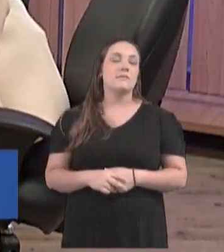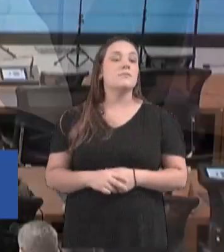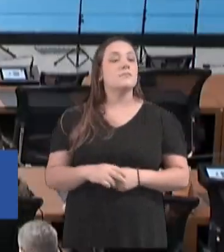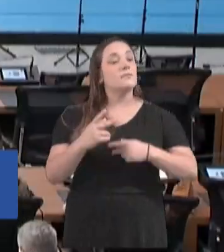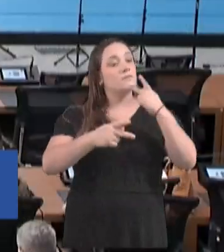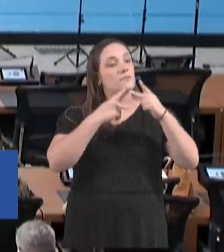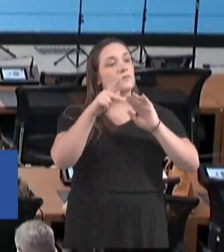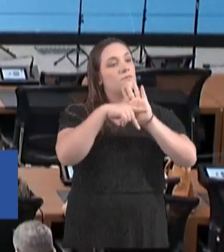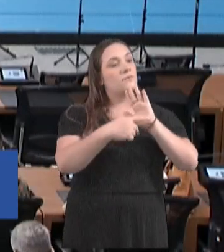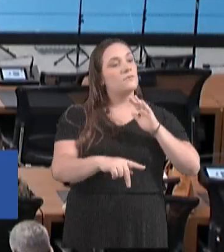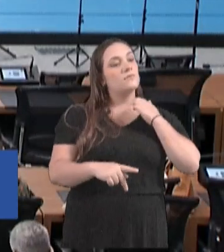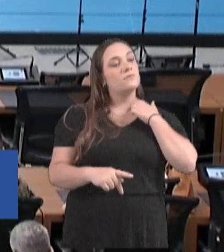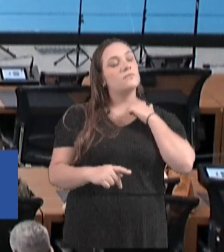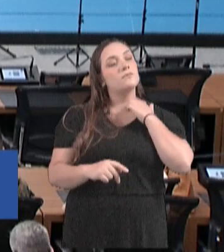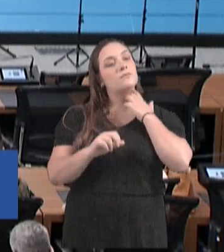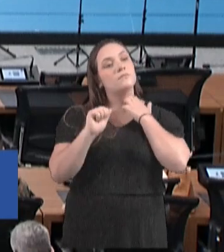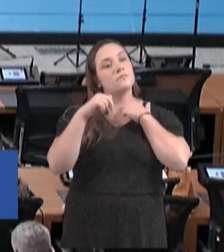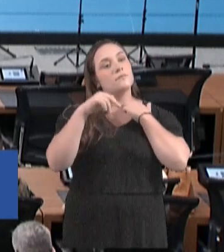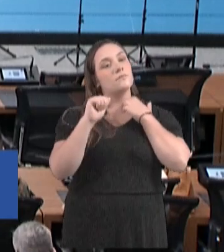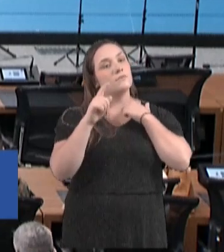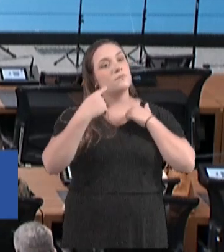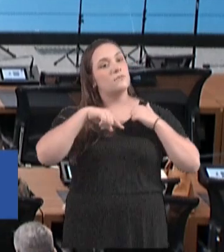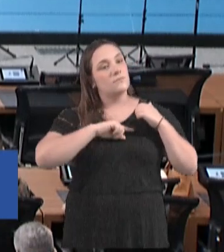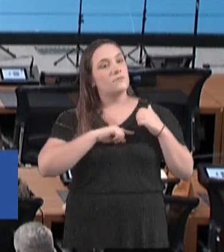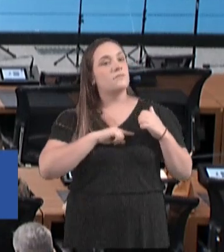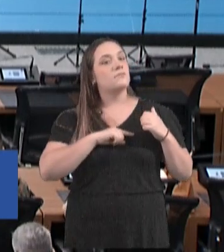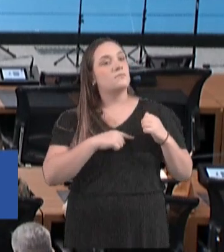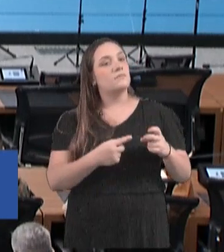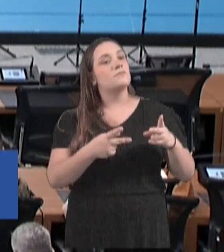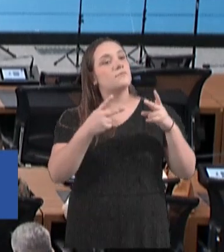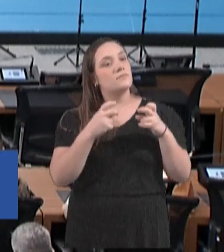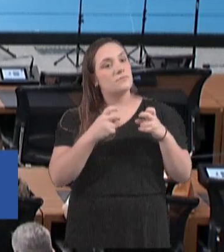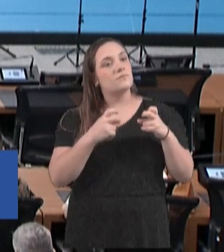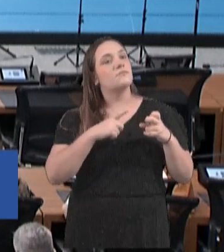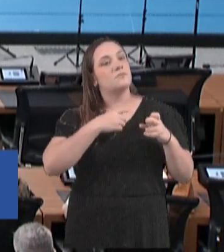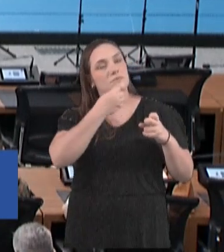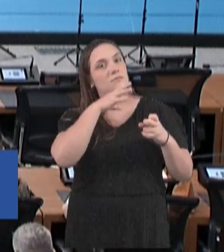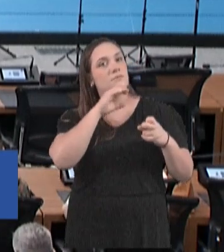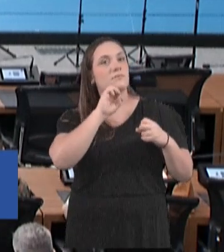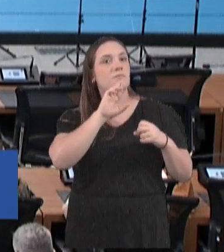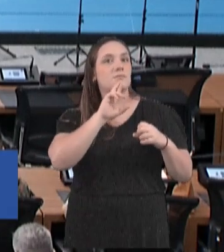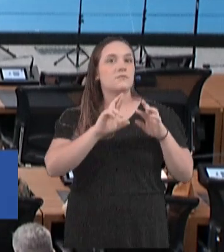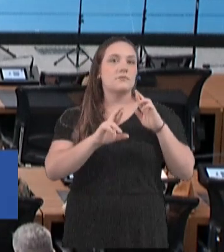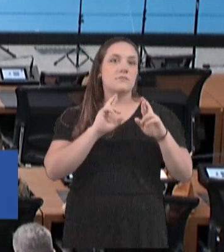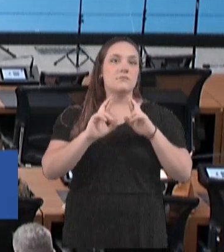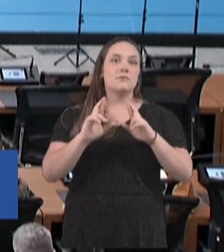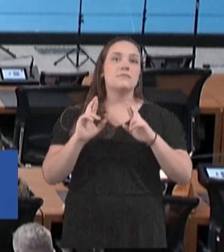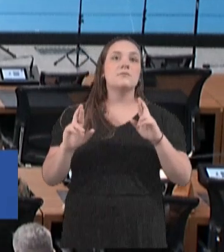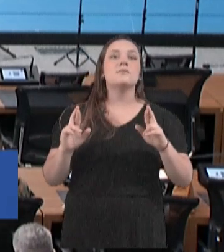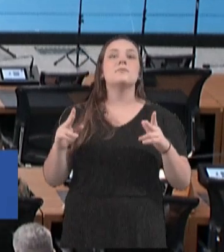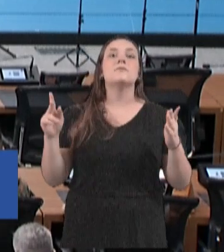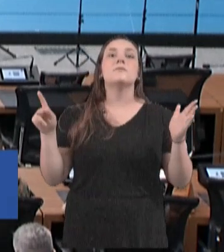pela fala da Dona, a gente percebe que os frutos que cada seminário